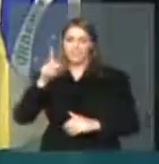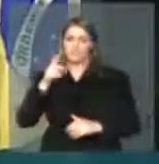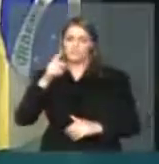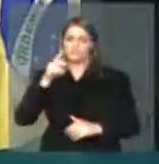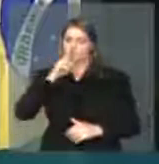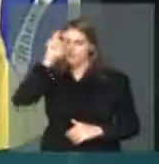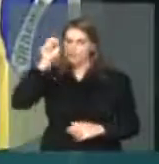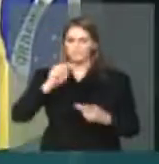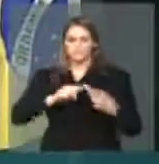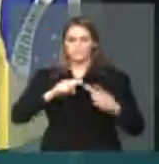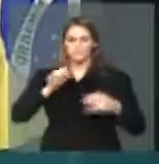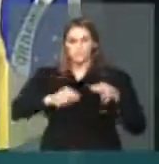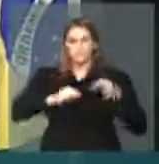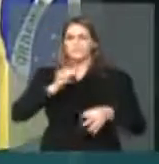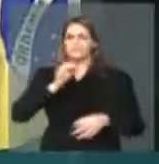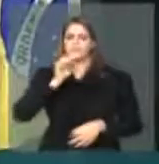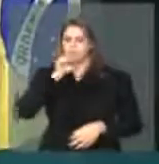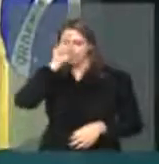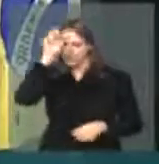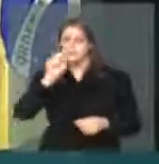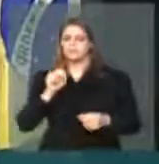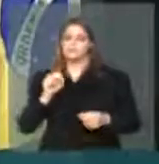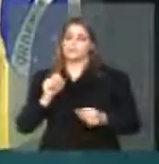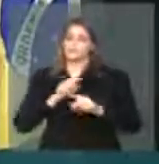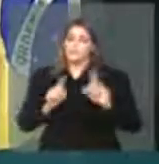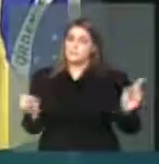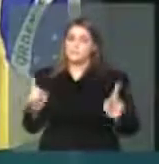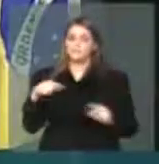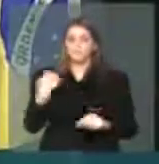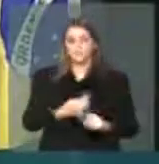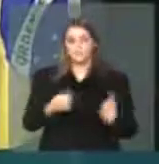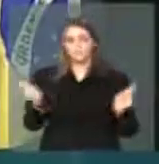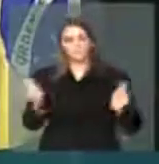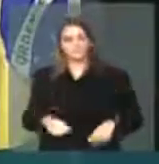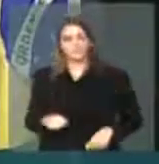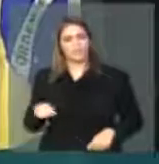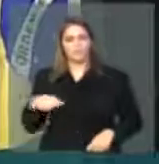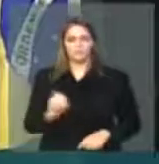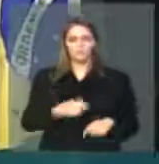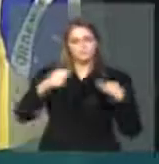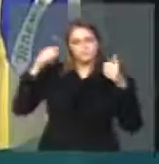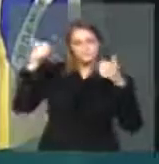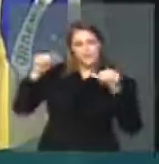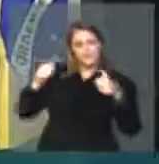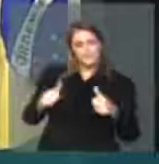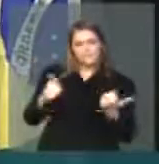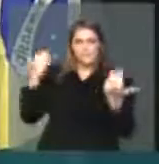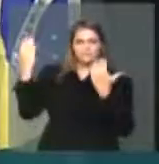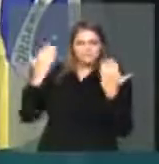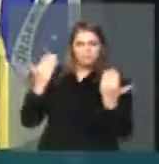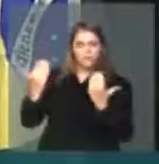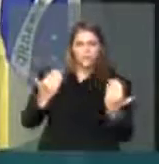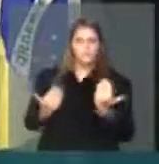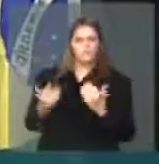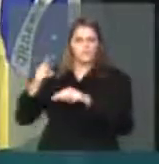tem um judiciário forte, nós temos a condição de fazer essa análise